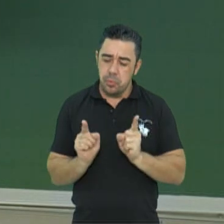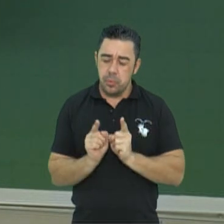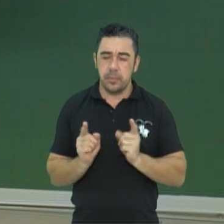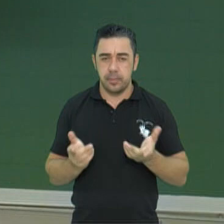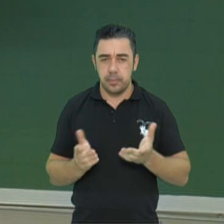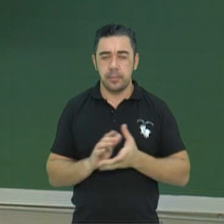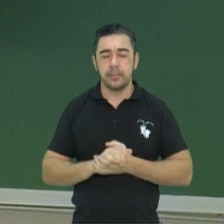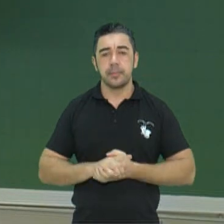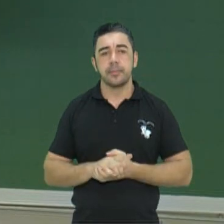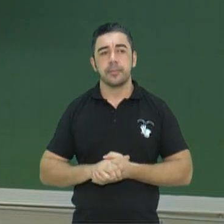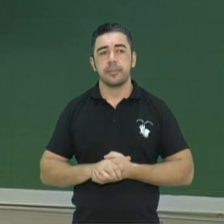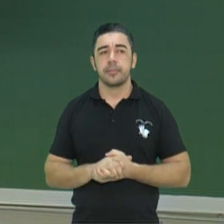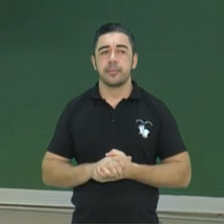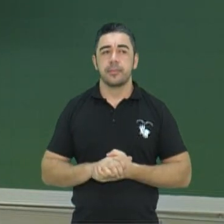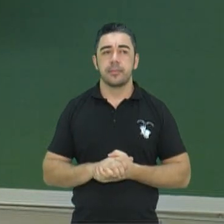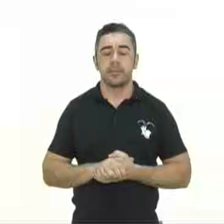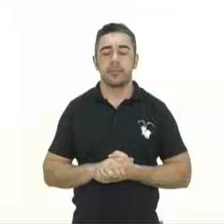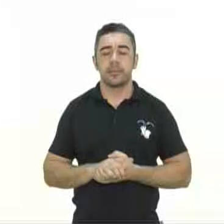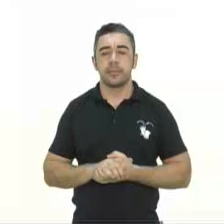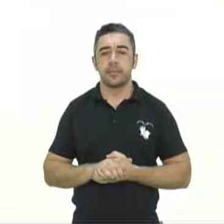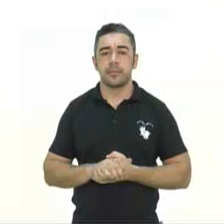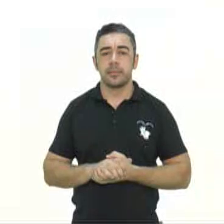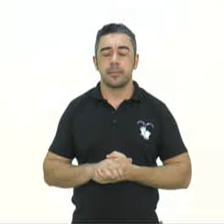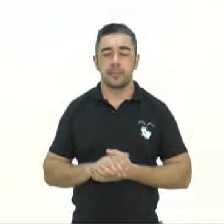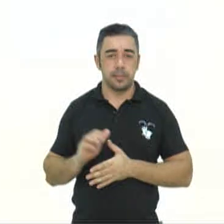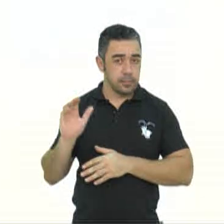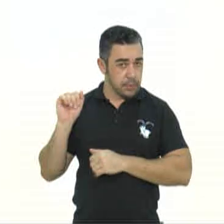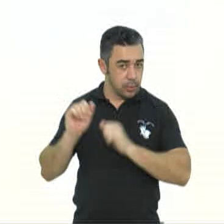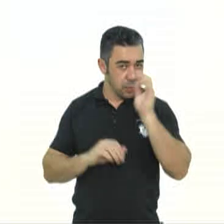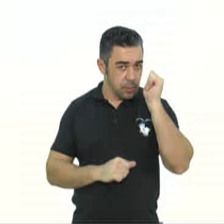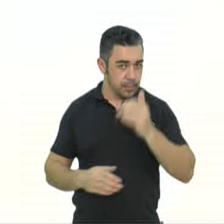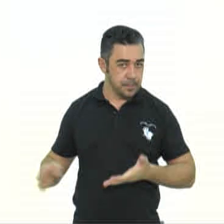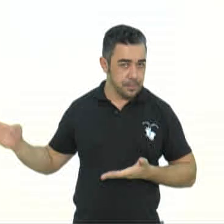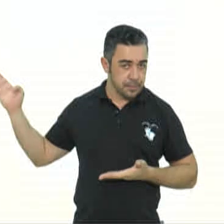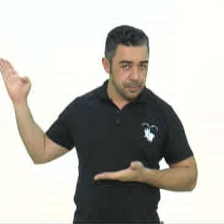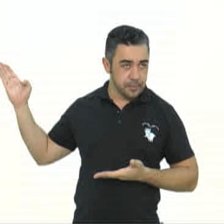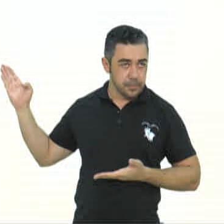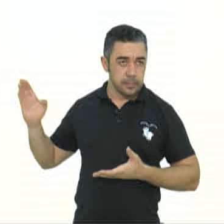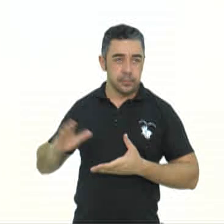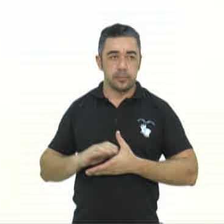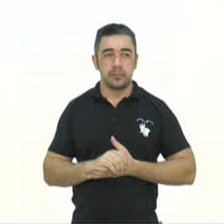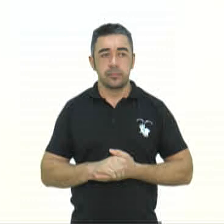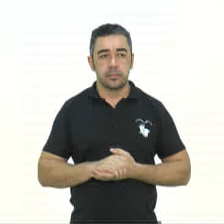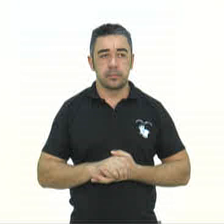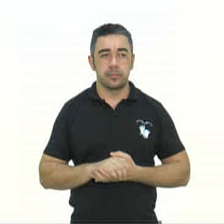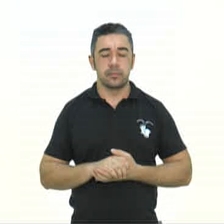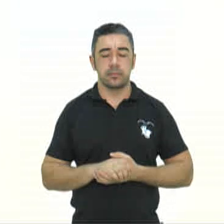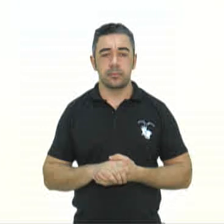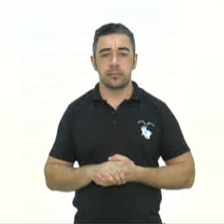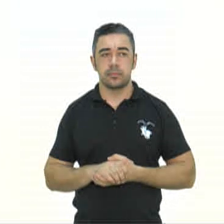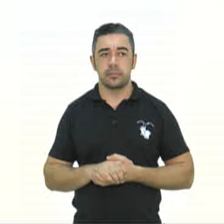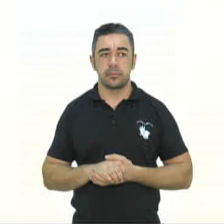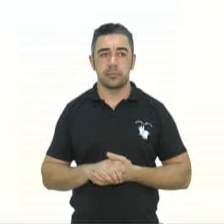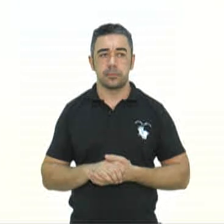coisa. Um resuminho. A obra narra a história de 7 gerações da família Buendía, em um